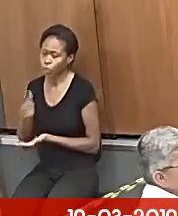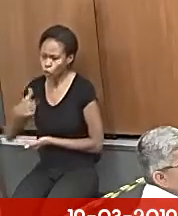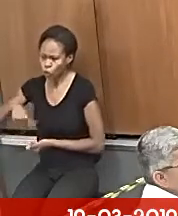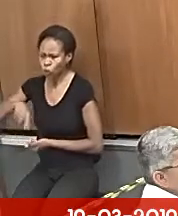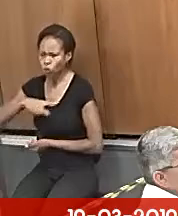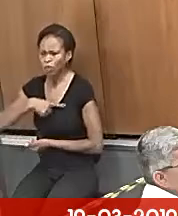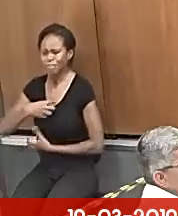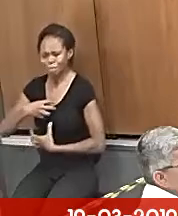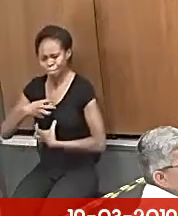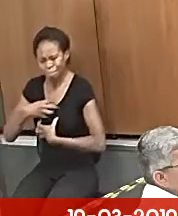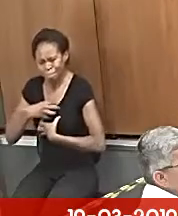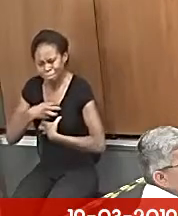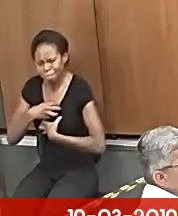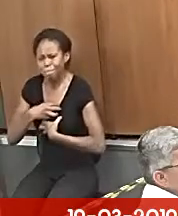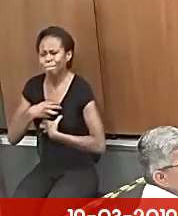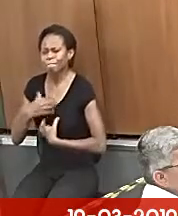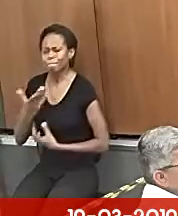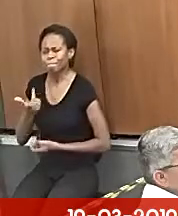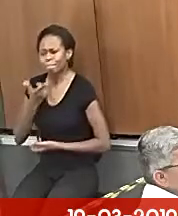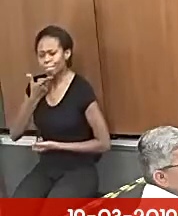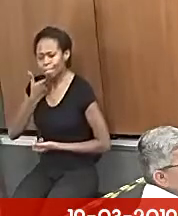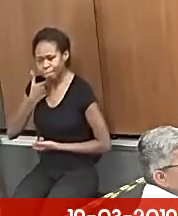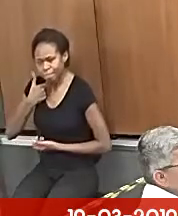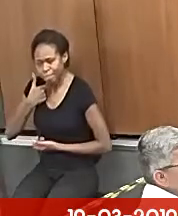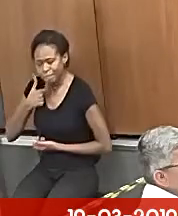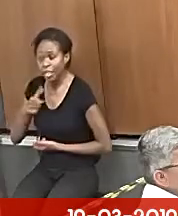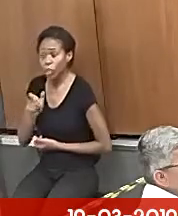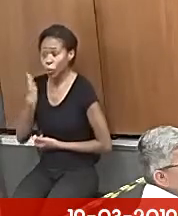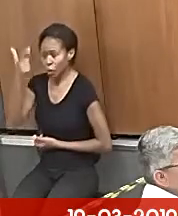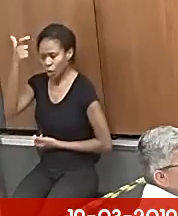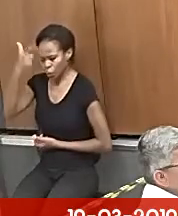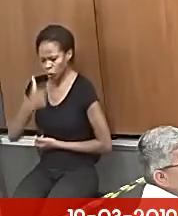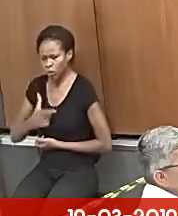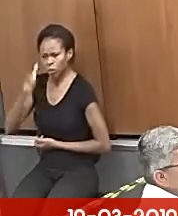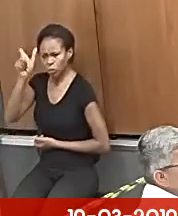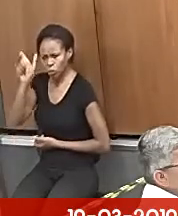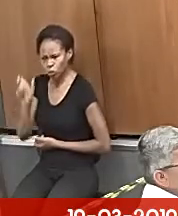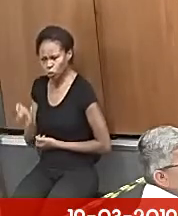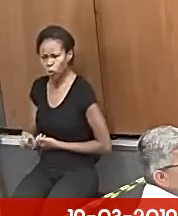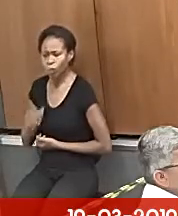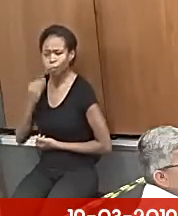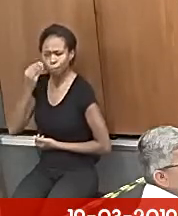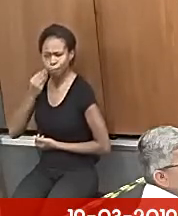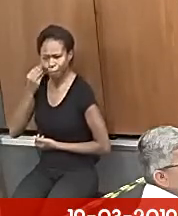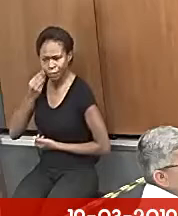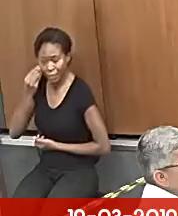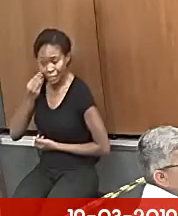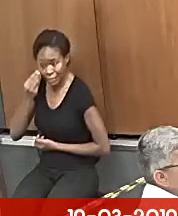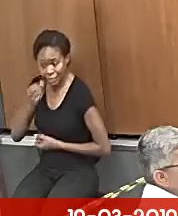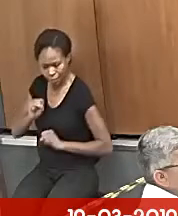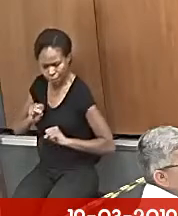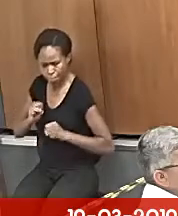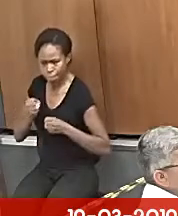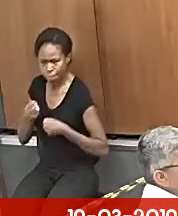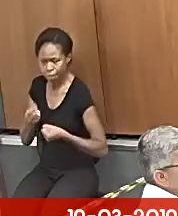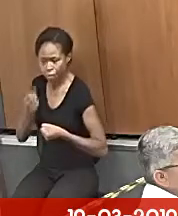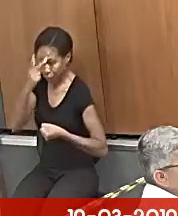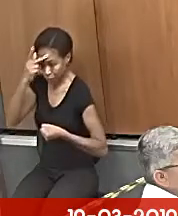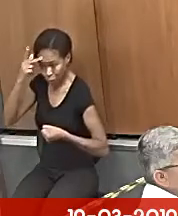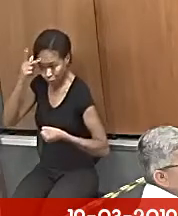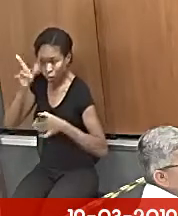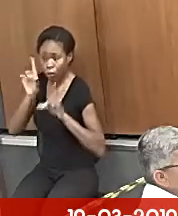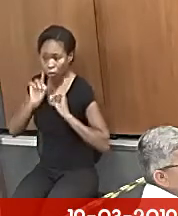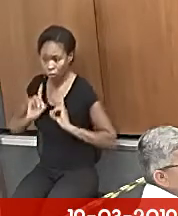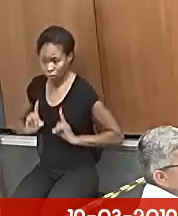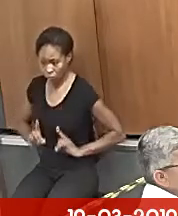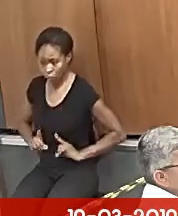coração de alguém que tem uma experiência em defesa da pessoa com deficiência através da proposta de